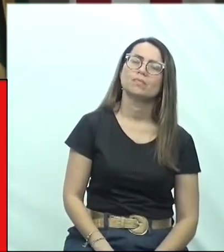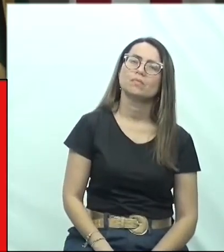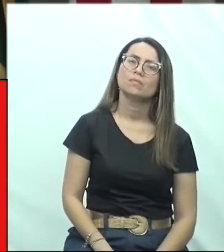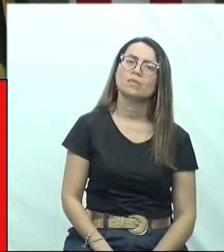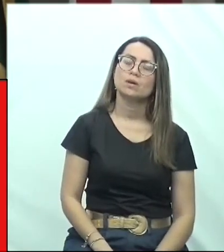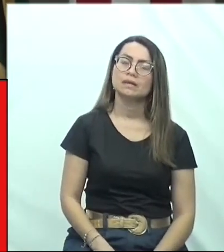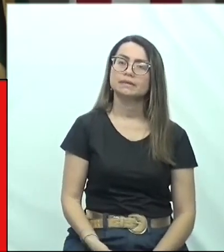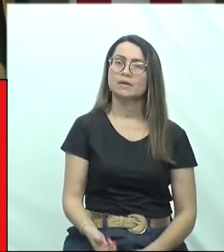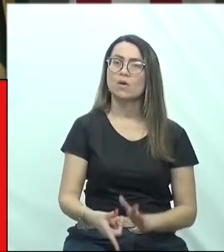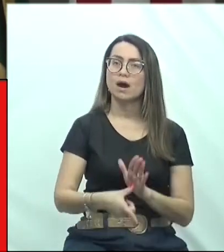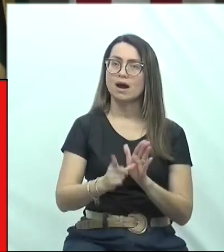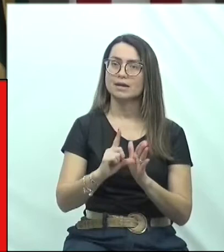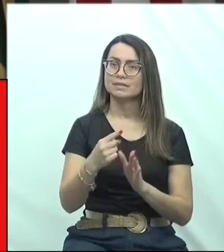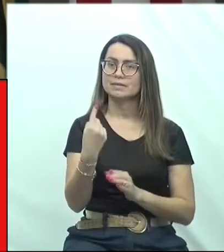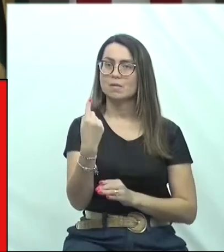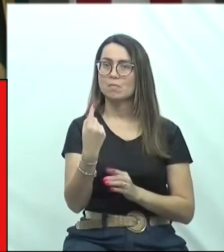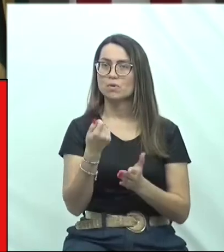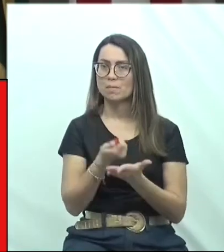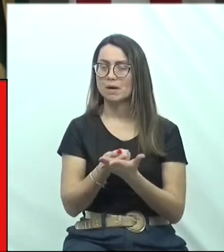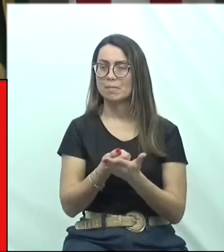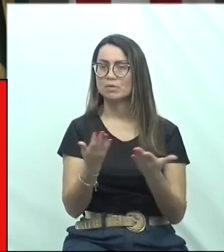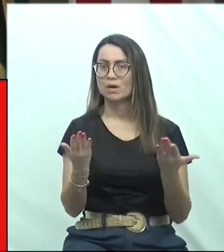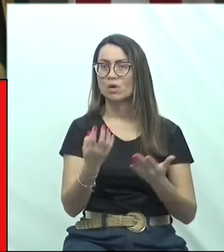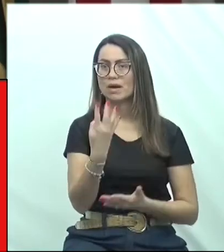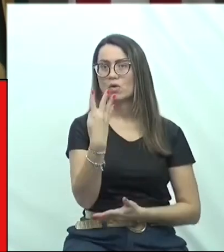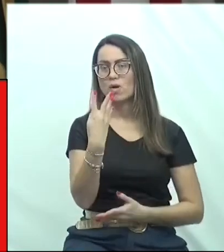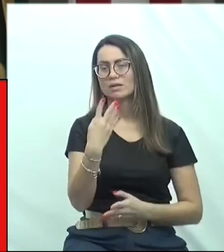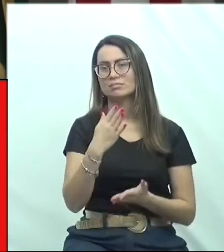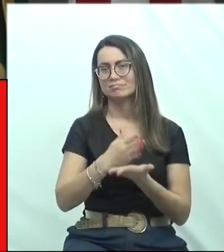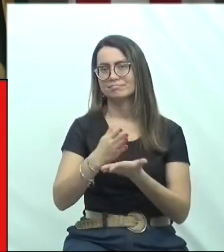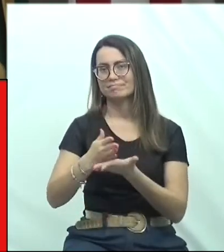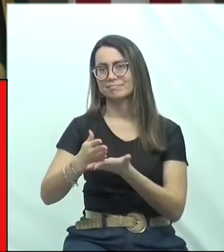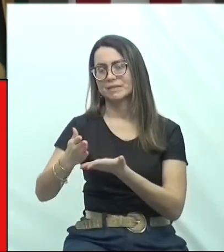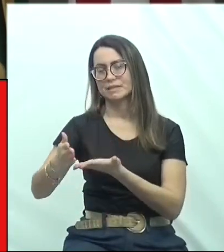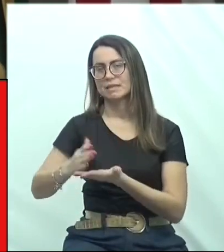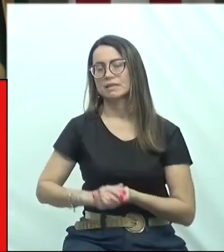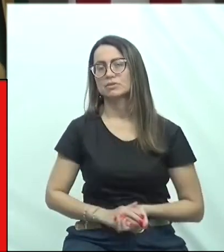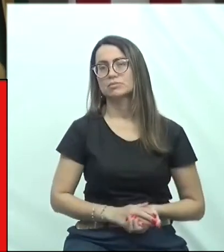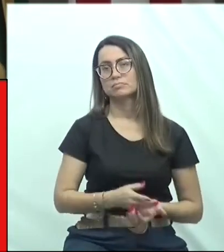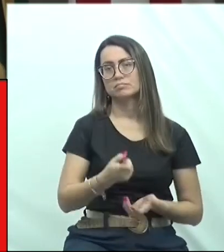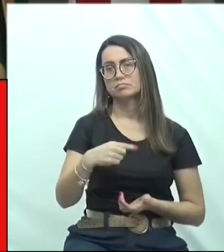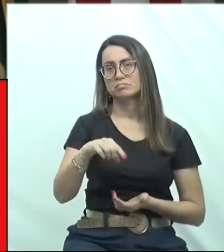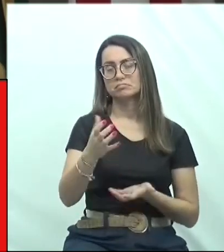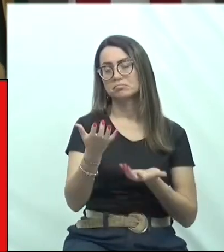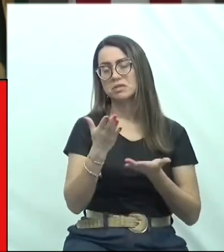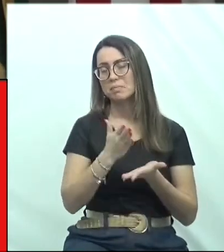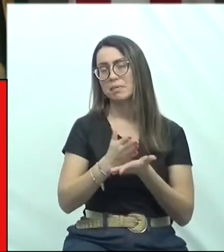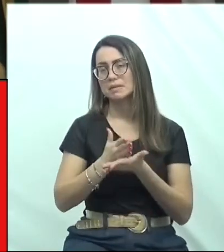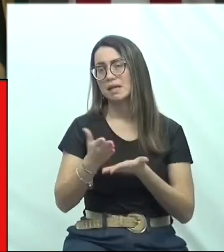esta vez é 80 e parcelado em 4 vezes, para quem quiser parcelar.